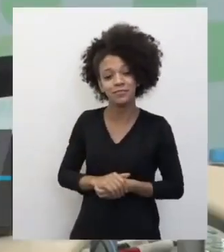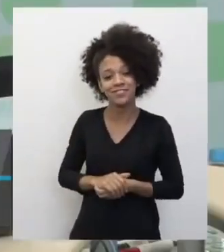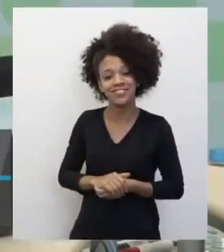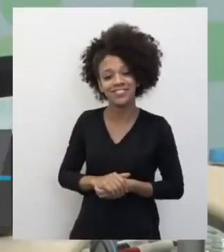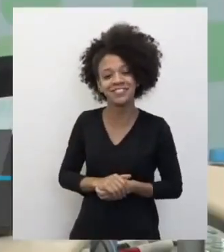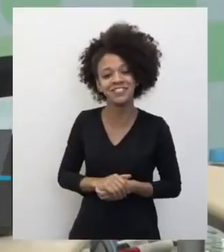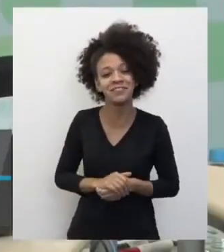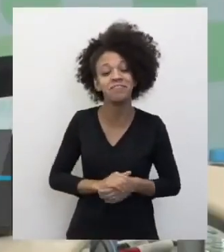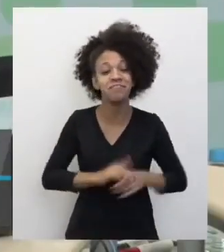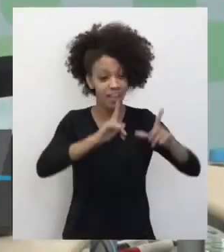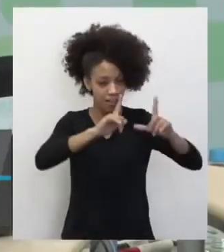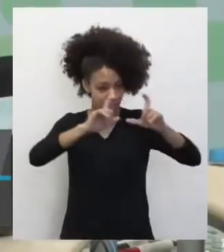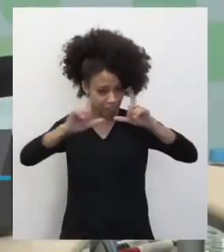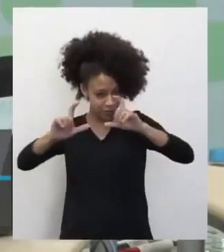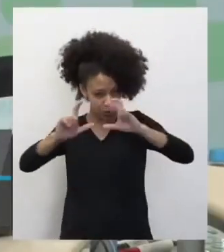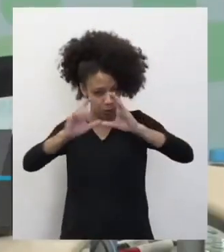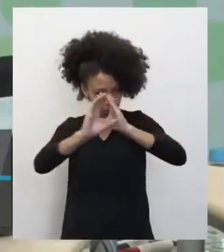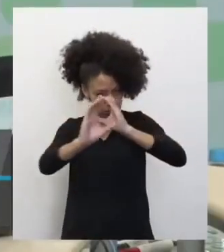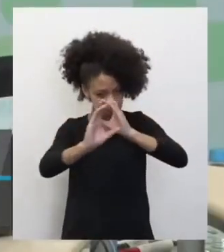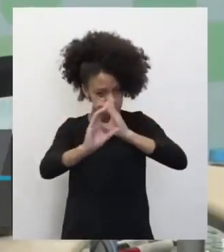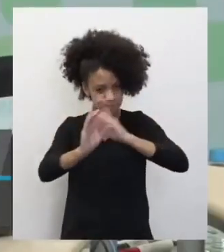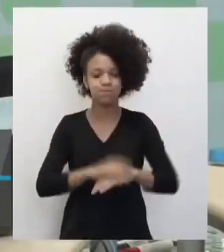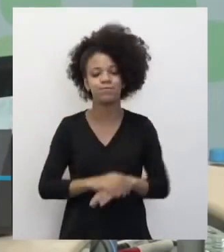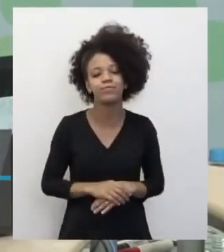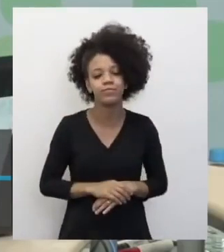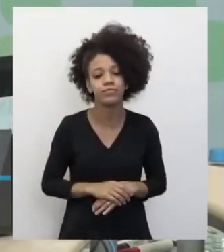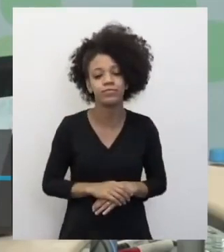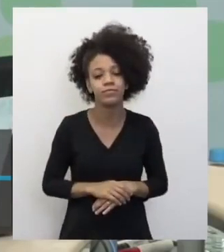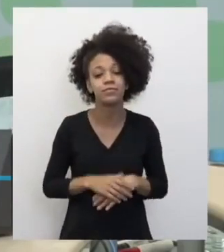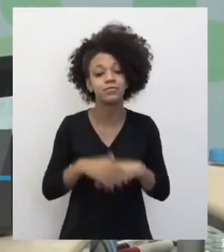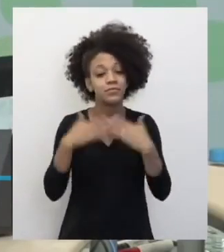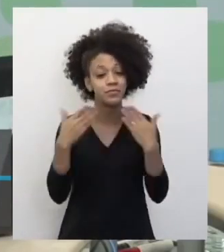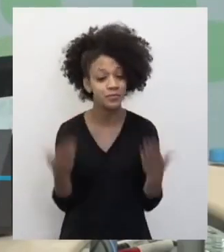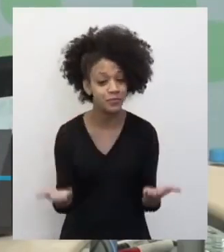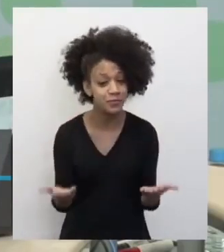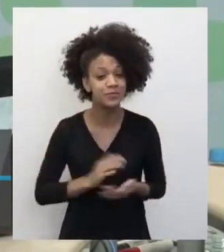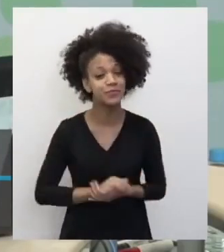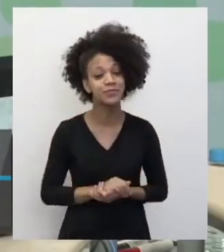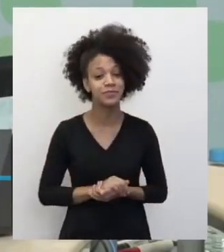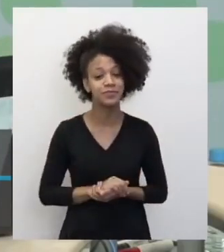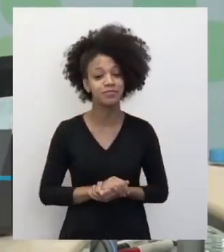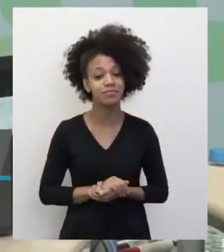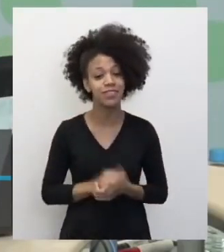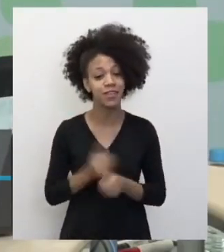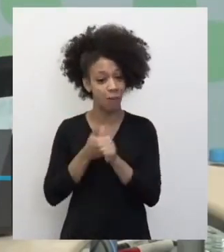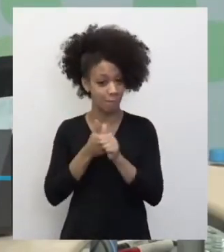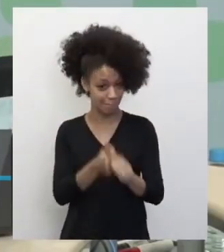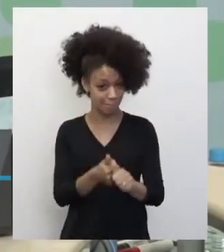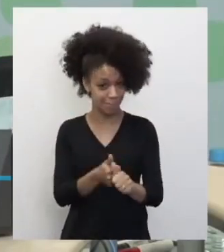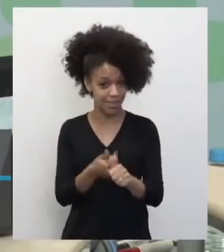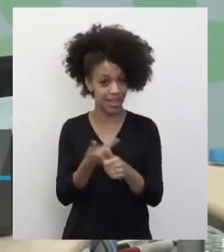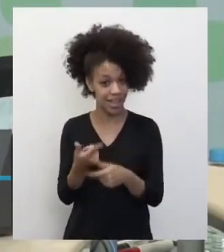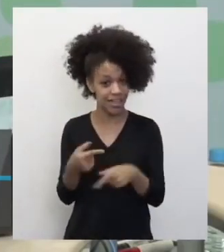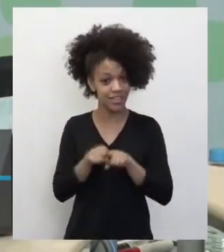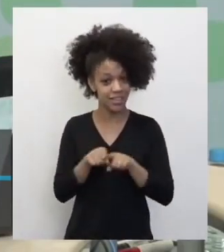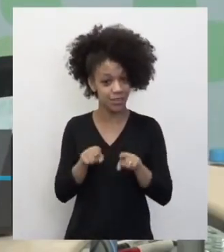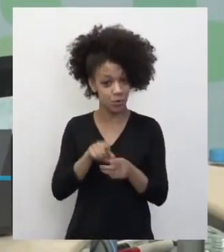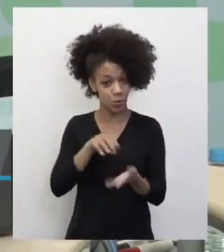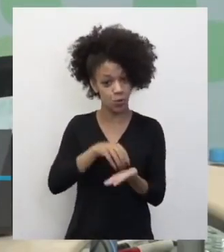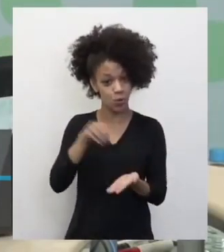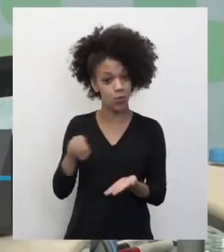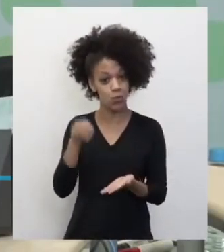os flagras aí, e quem me segue, ele e o pessoal do outro estúdio, eles me